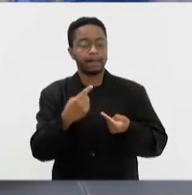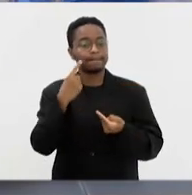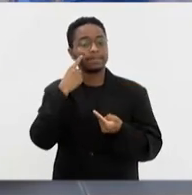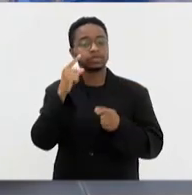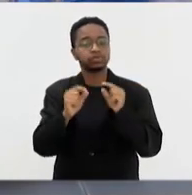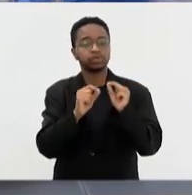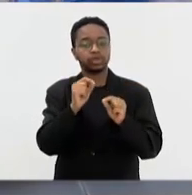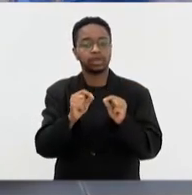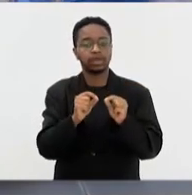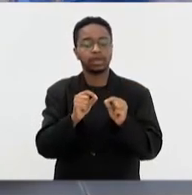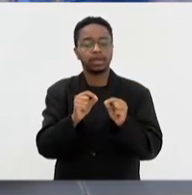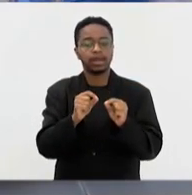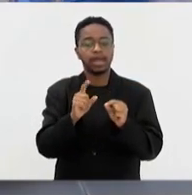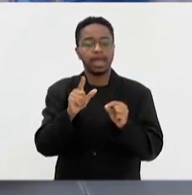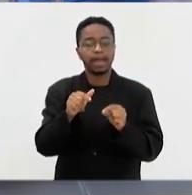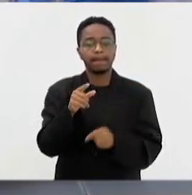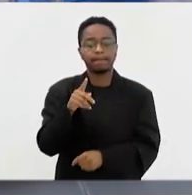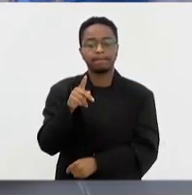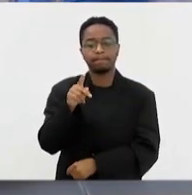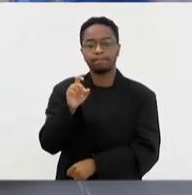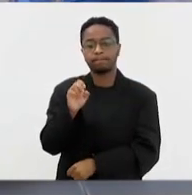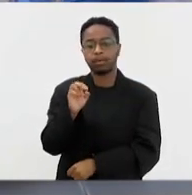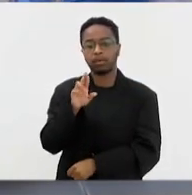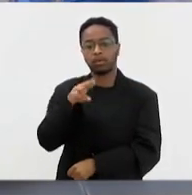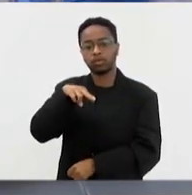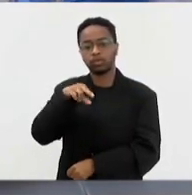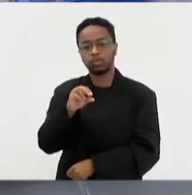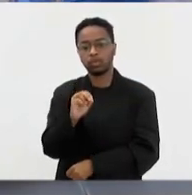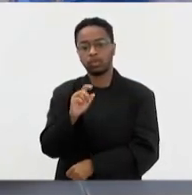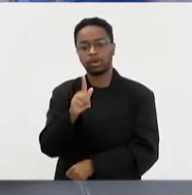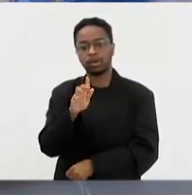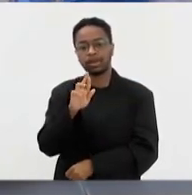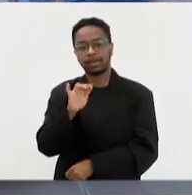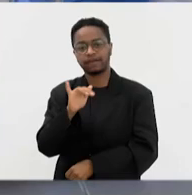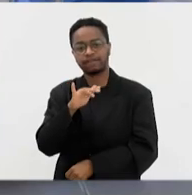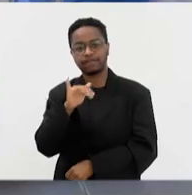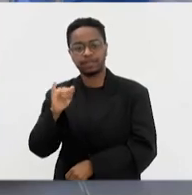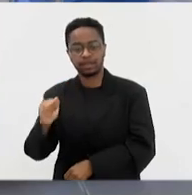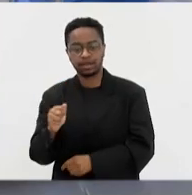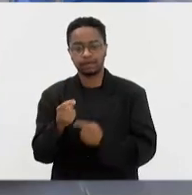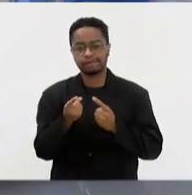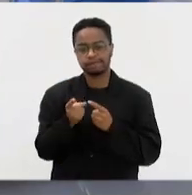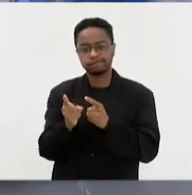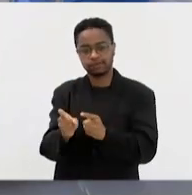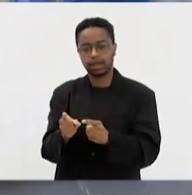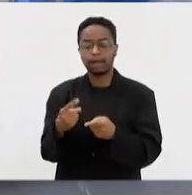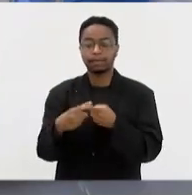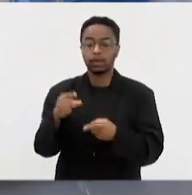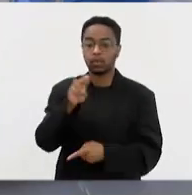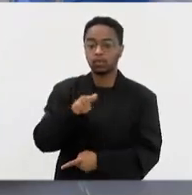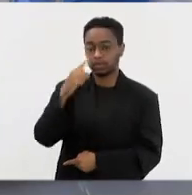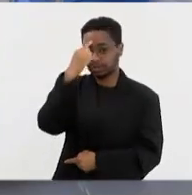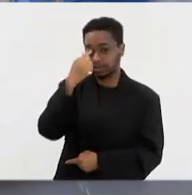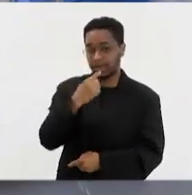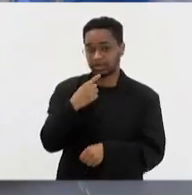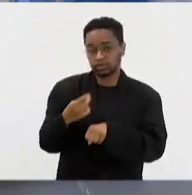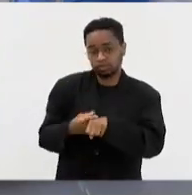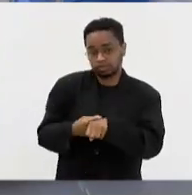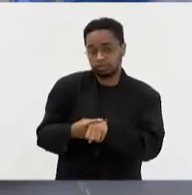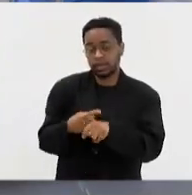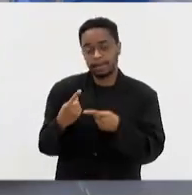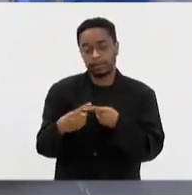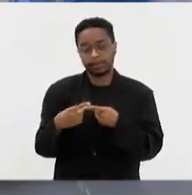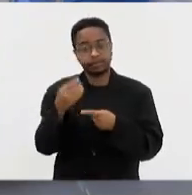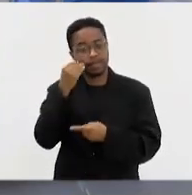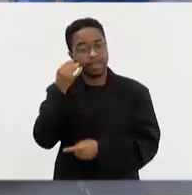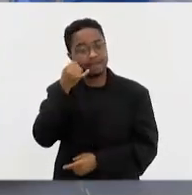crime, pornografia de vingança, que via de regra se usa imagens íntimas, né, para que isso não seja feito. Hoje as delegacias